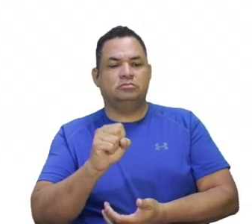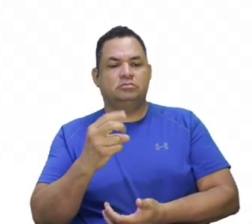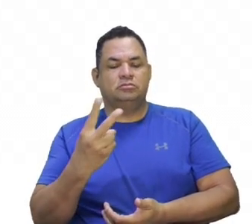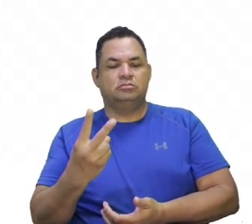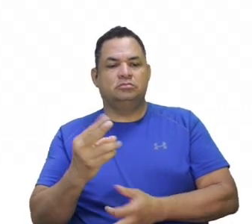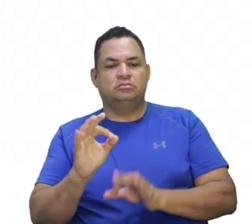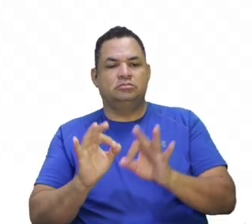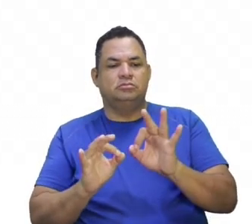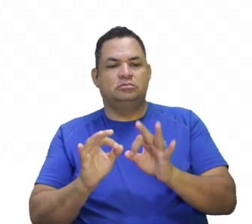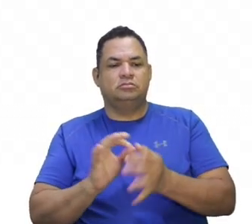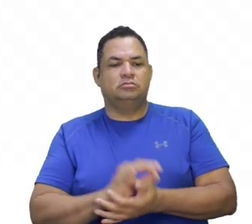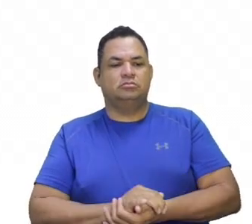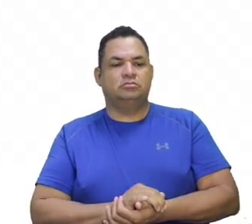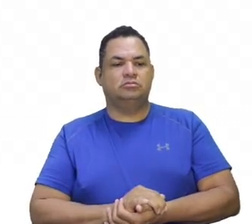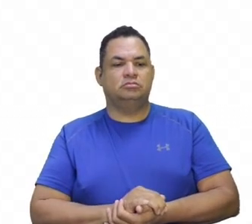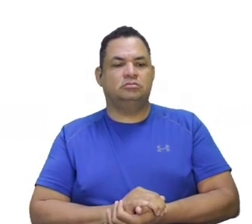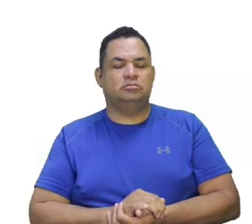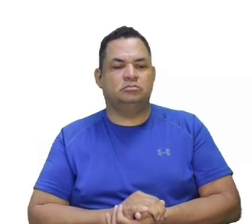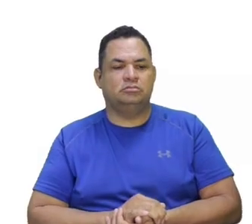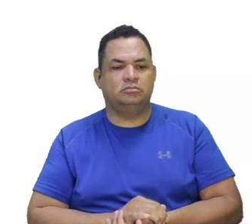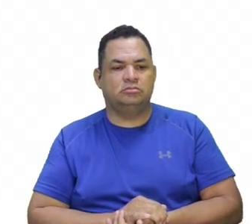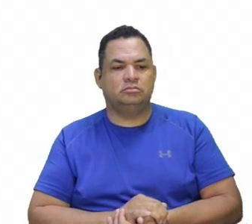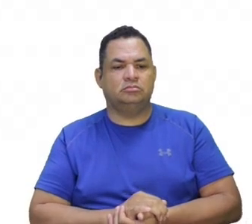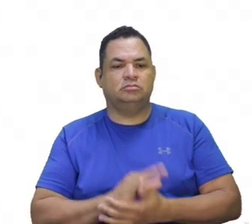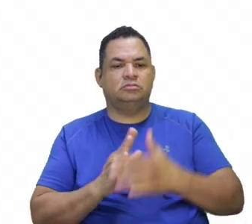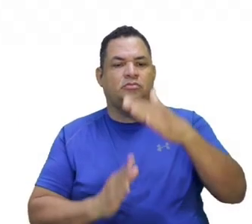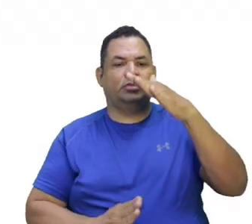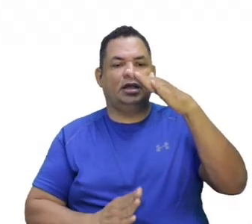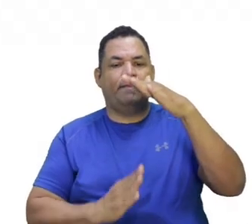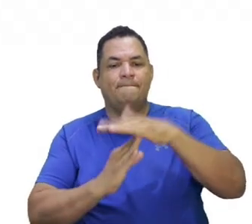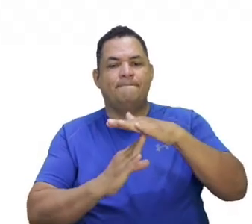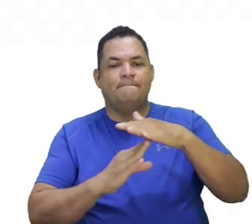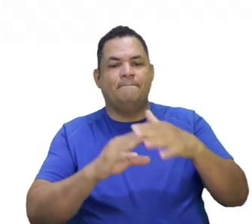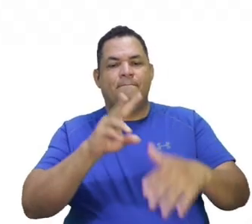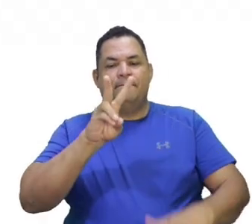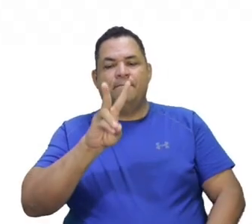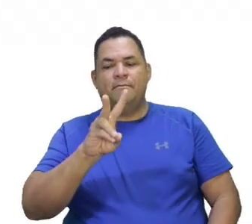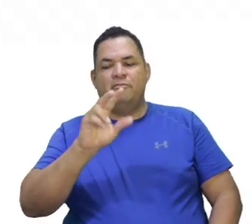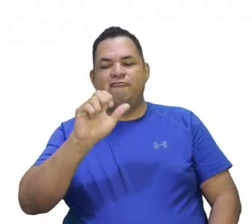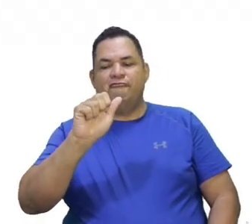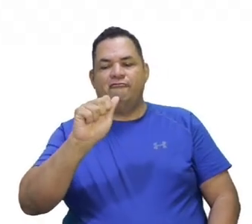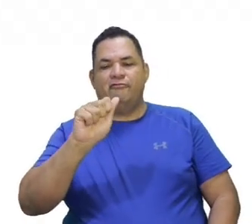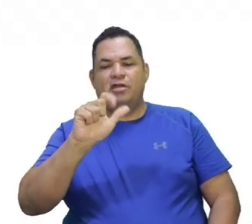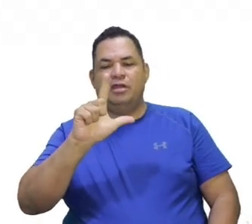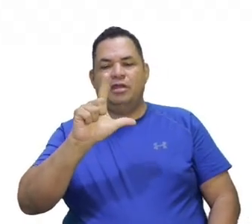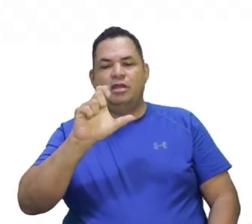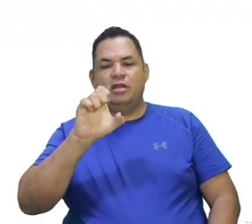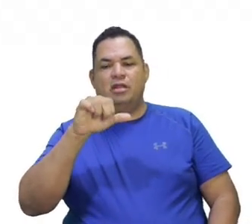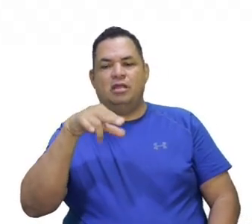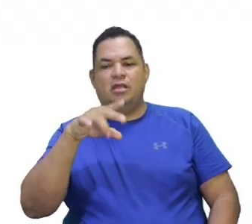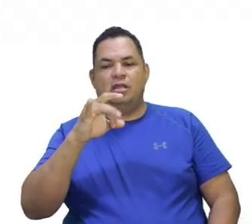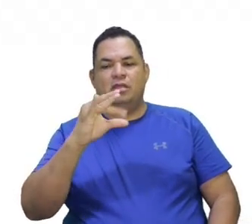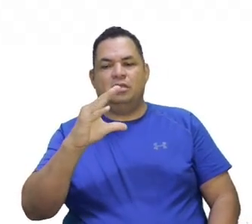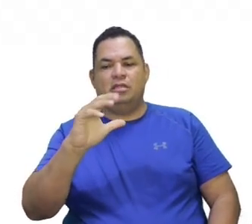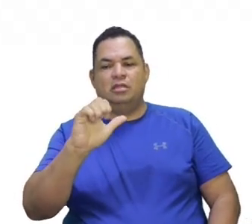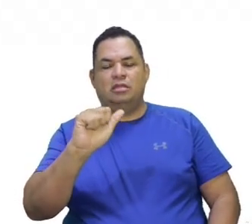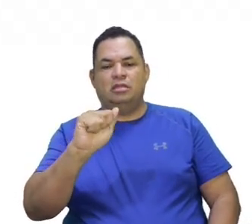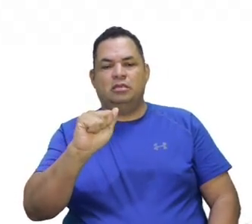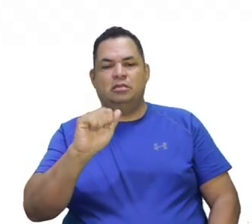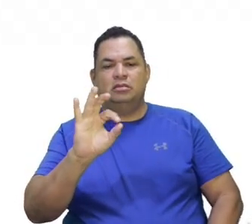4s2. Essa daqui é a camada de valência deste átomo. E não é